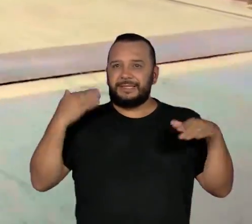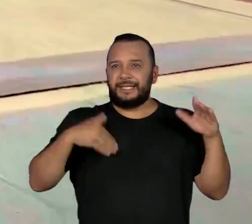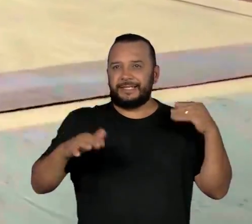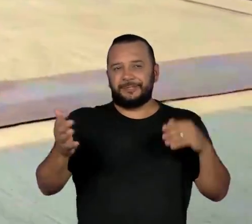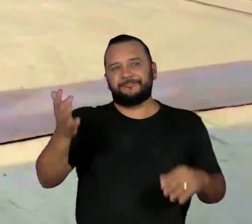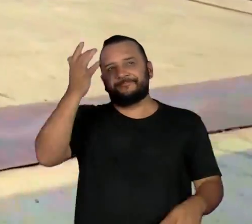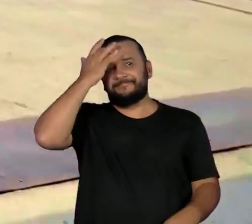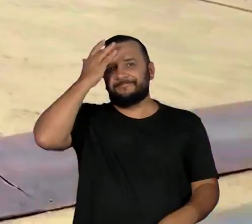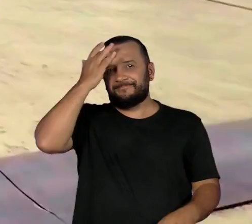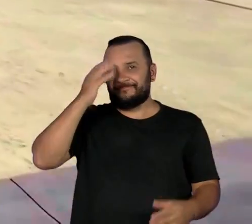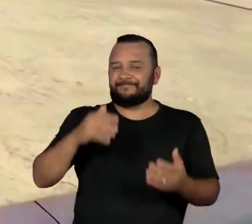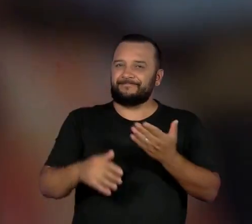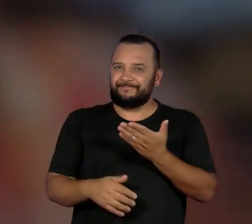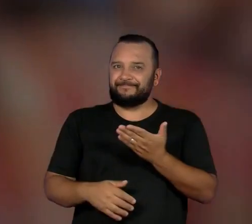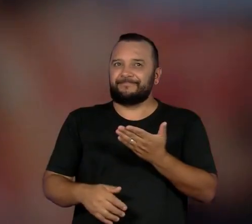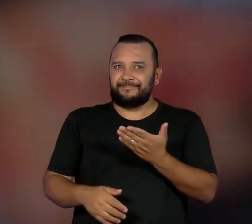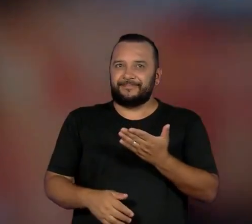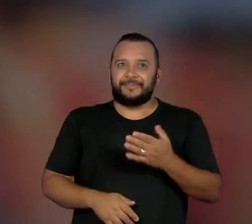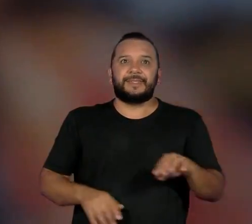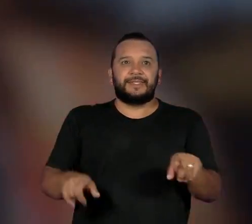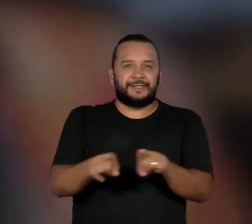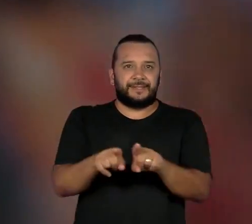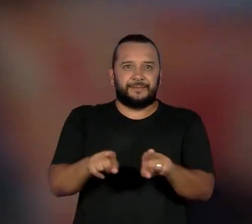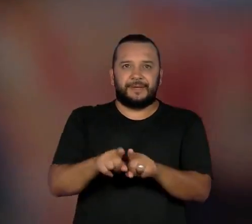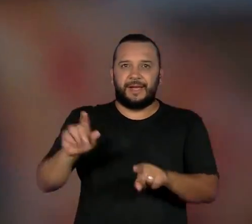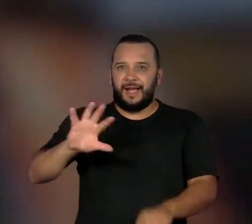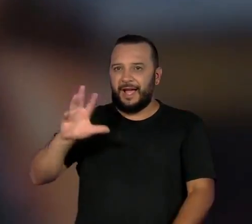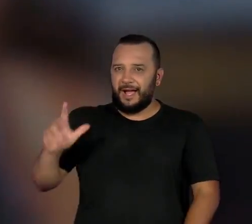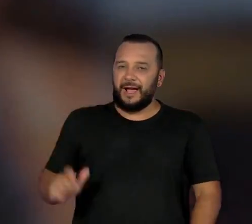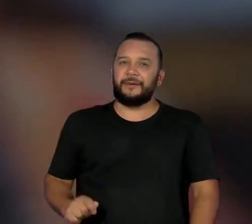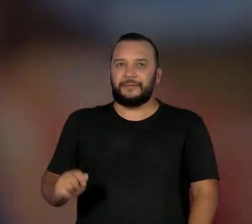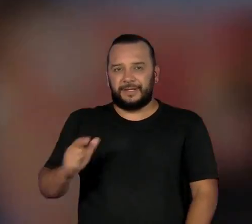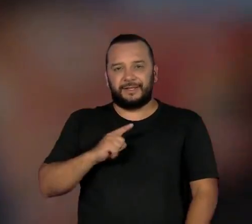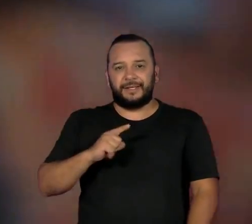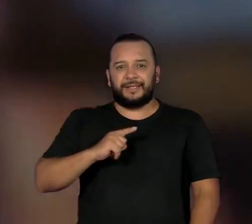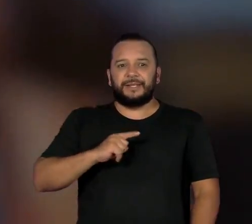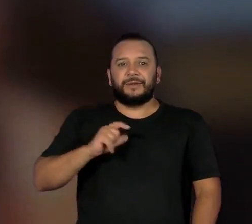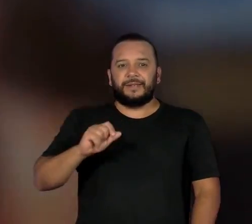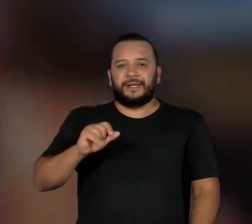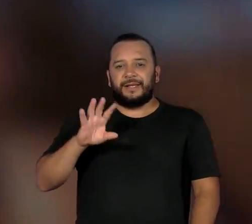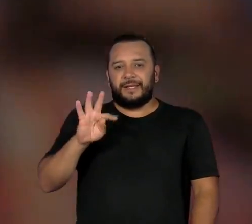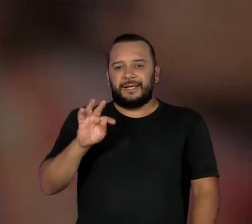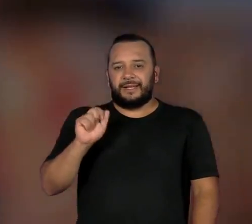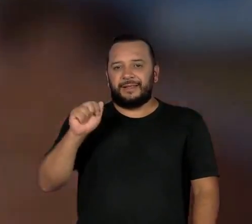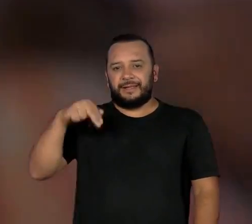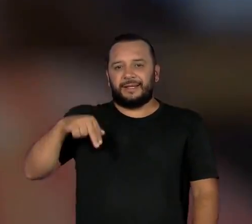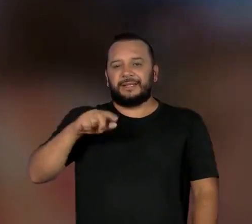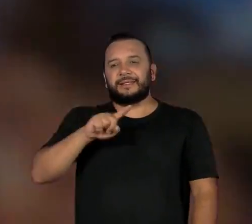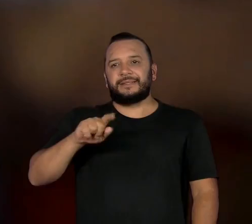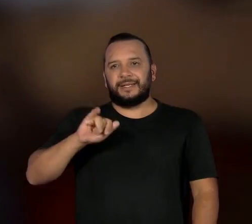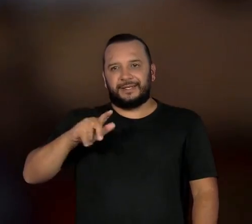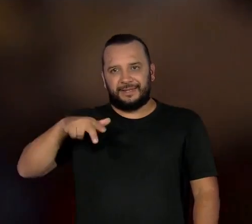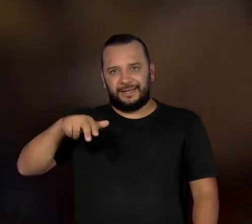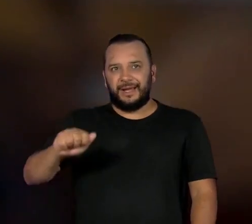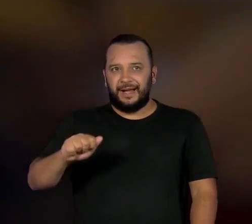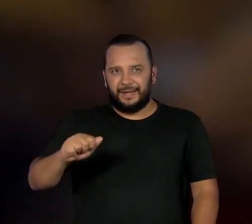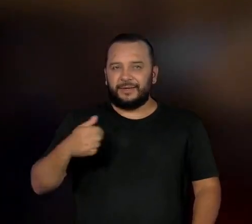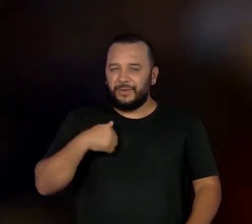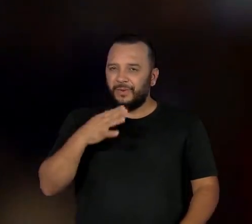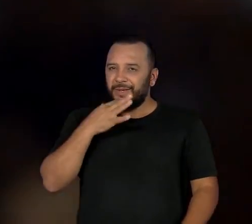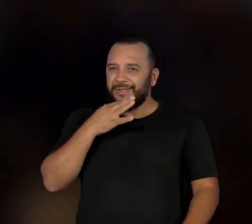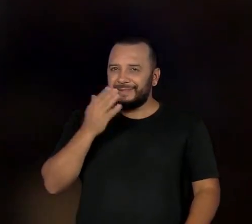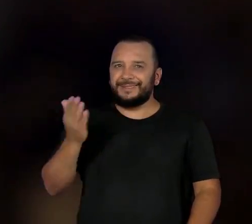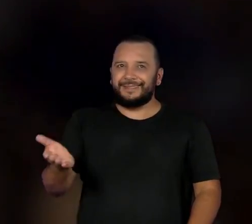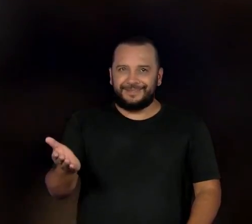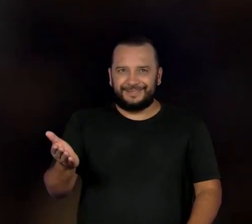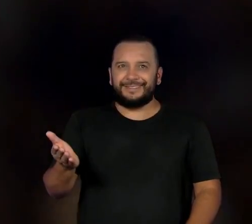do Halong Bay. Aí na África tem a Tanzânia, então eu tive a experiência de conhecer o Zanzibar. Poucas pessoas conhecem,